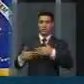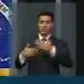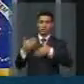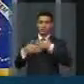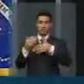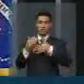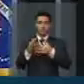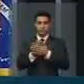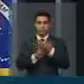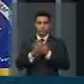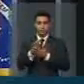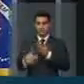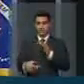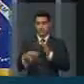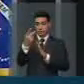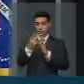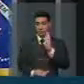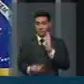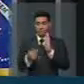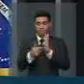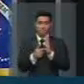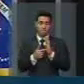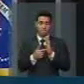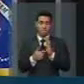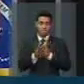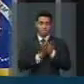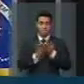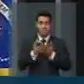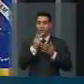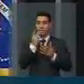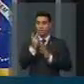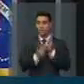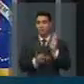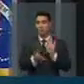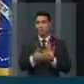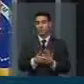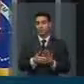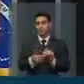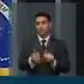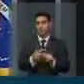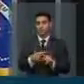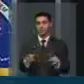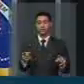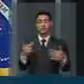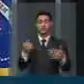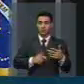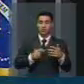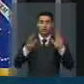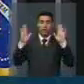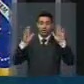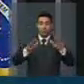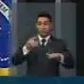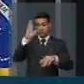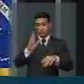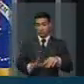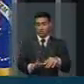tem projetos a não ser no papel. E repito, os aeroportos brasileiros não